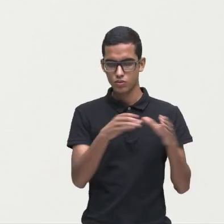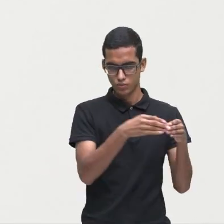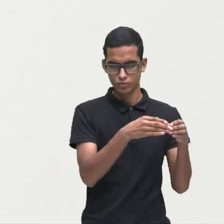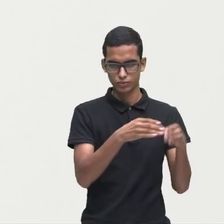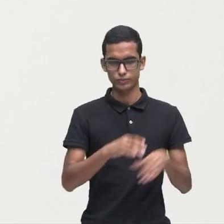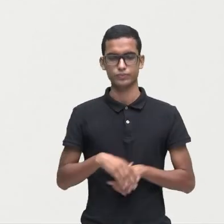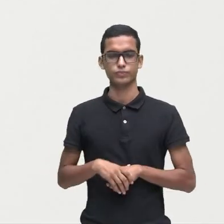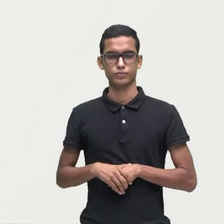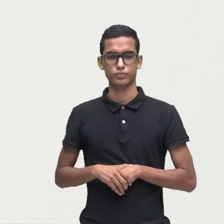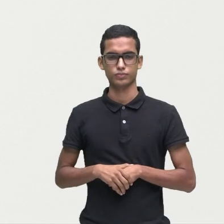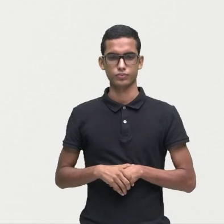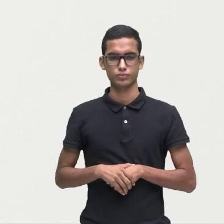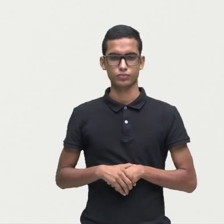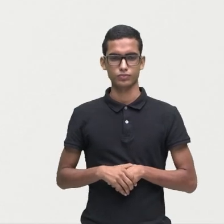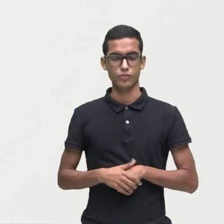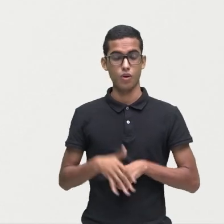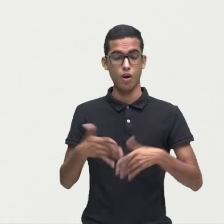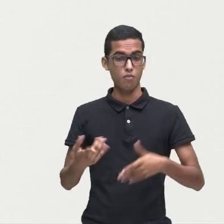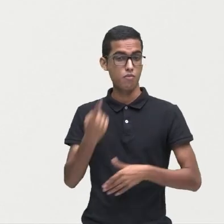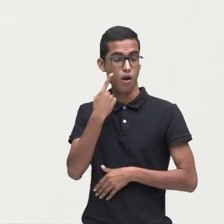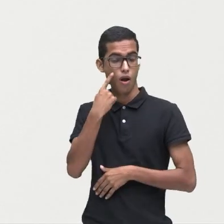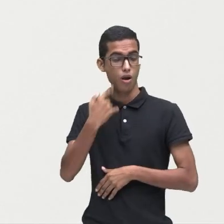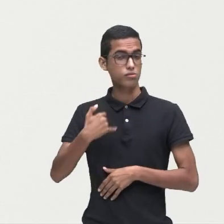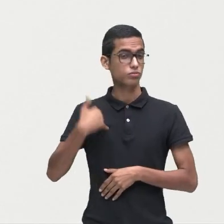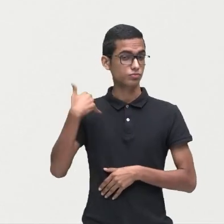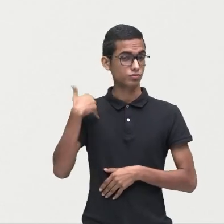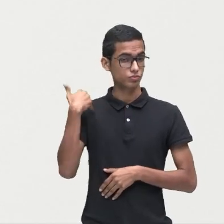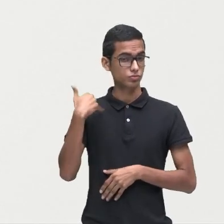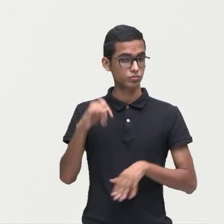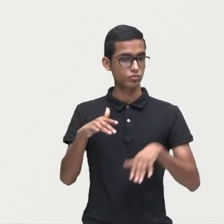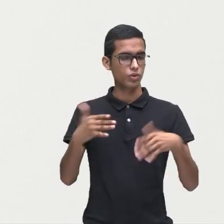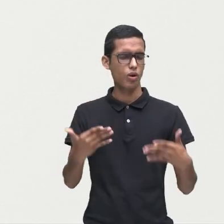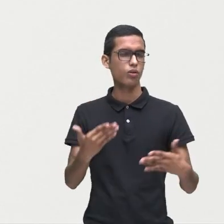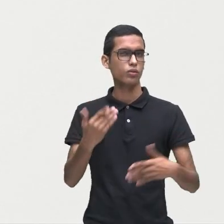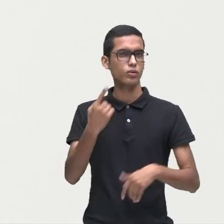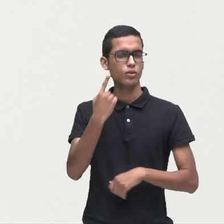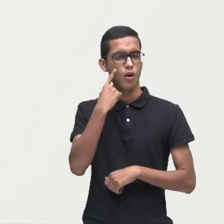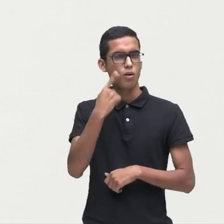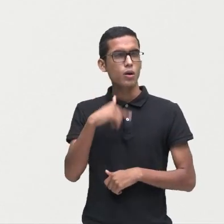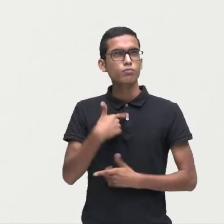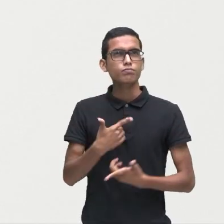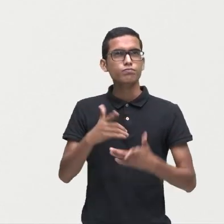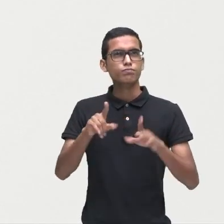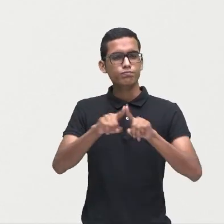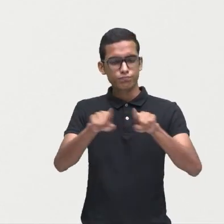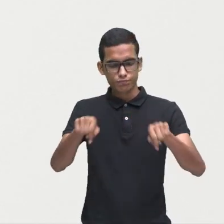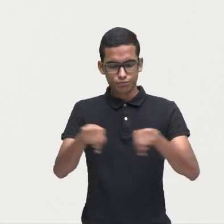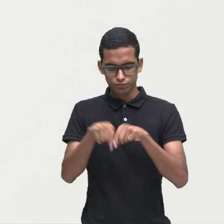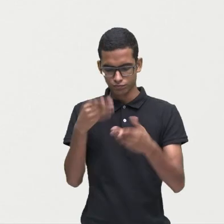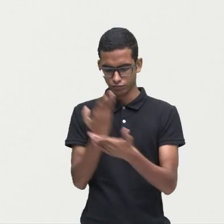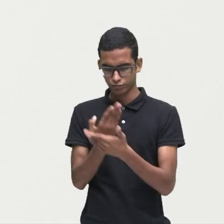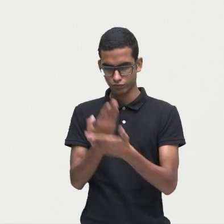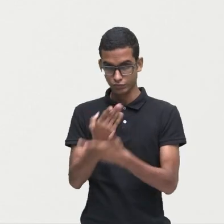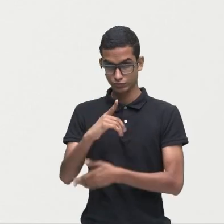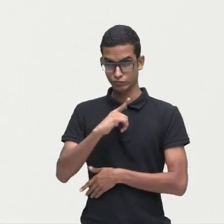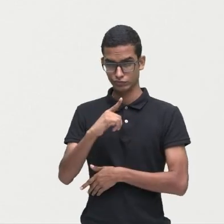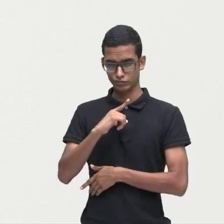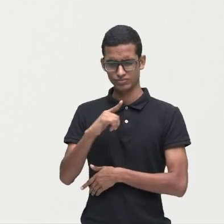Bom, vamos ver a idade, né? Vamos definir aqui que essa sala de aula